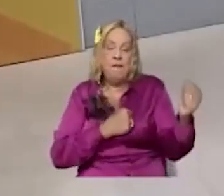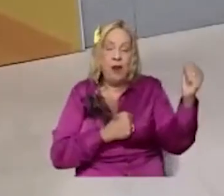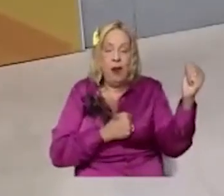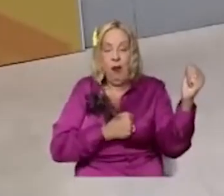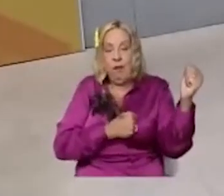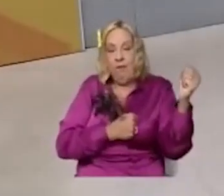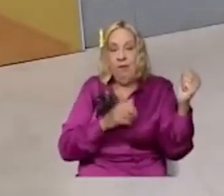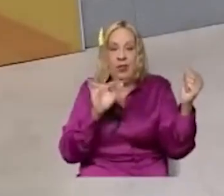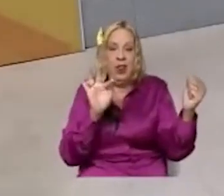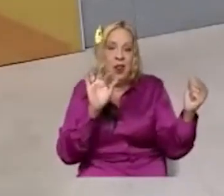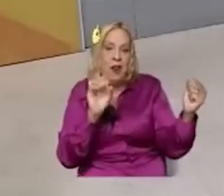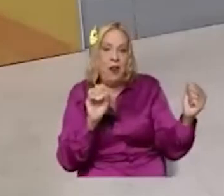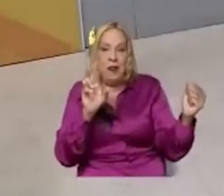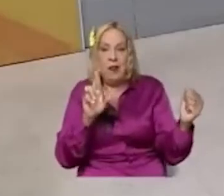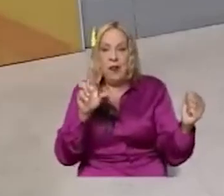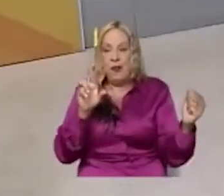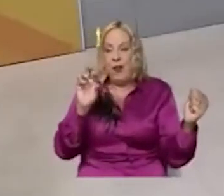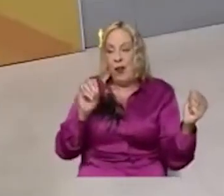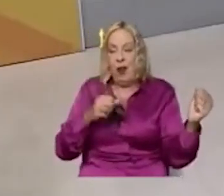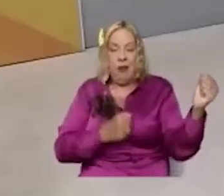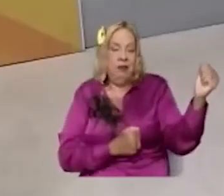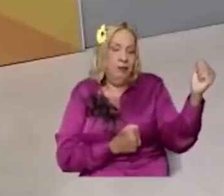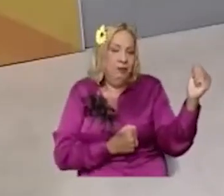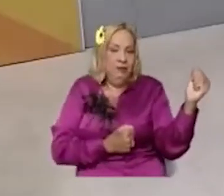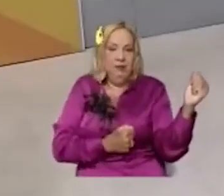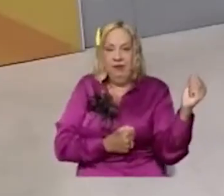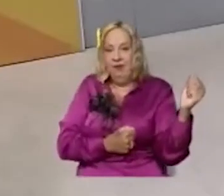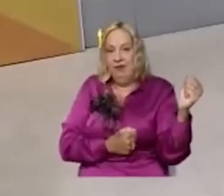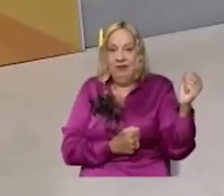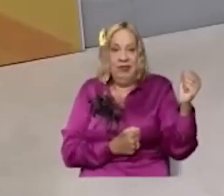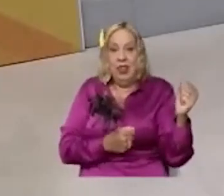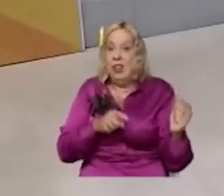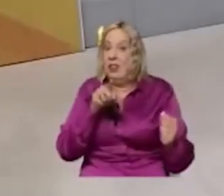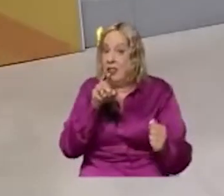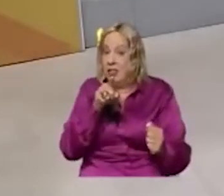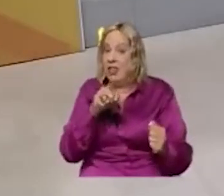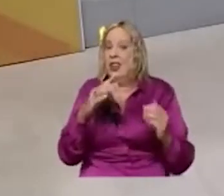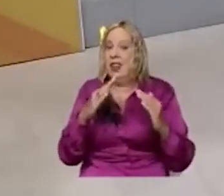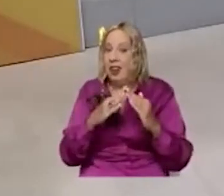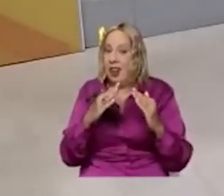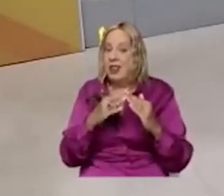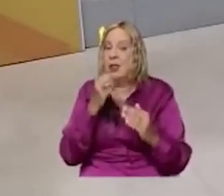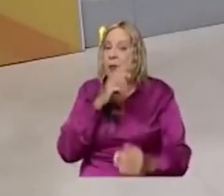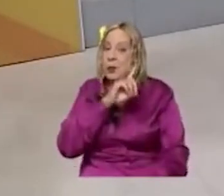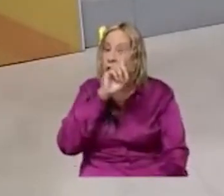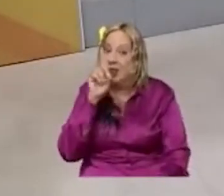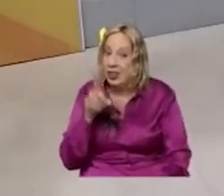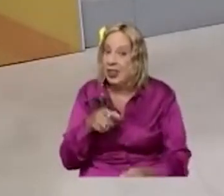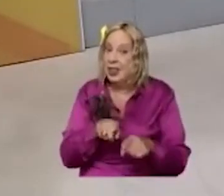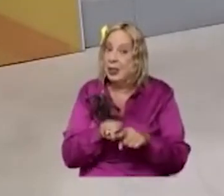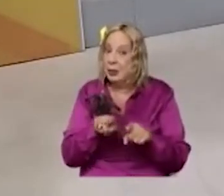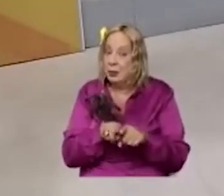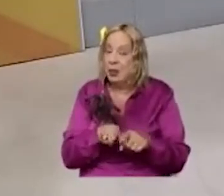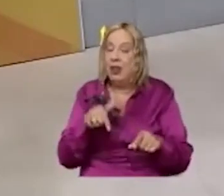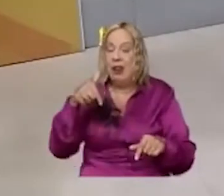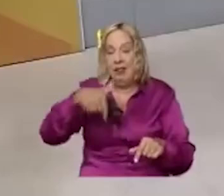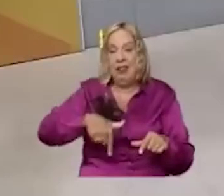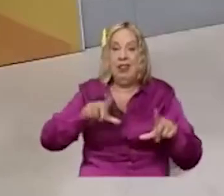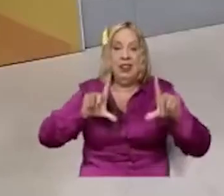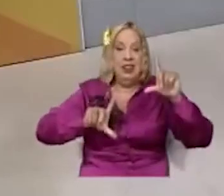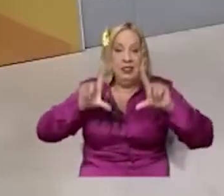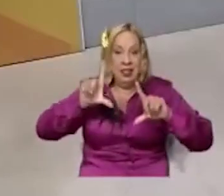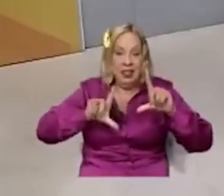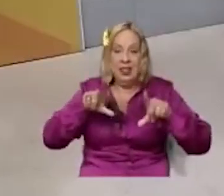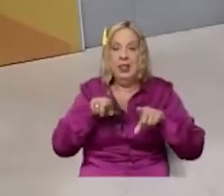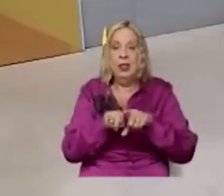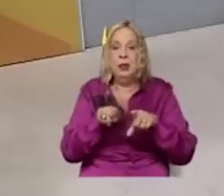no mês de junho, chegando com tudo. Bom dia para você que está aí de casa acompanhando a gente aqui na TV Atalaia. Estamos ao vivo, não só pela TV,